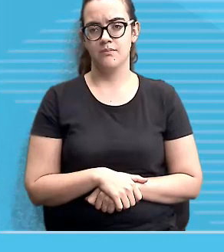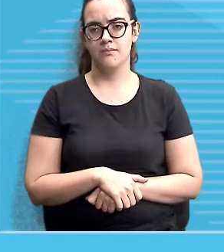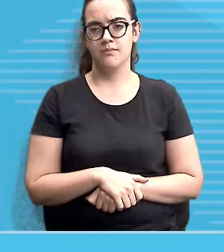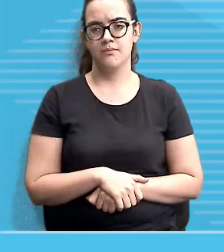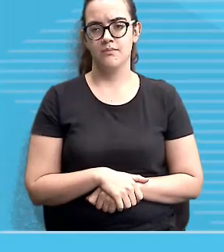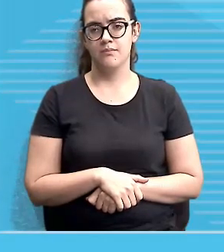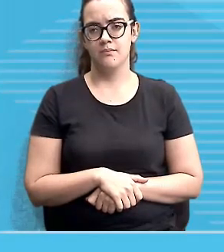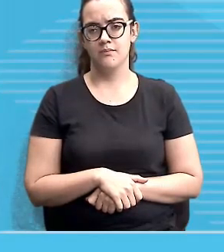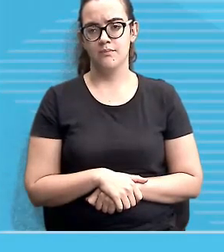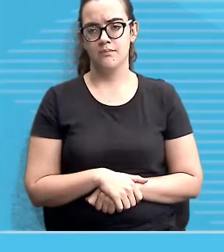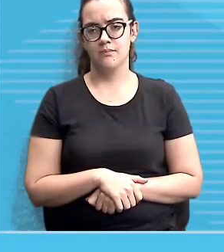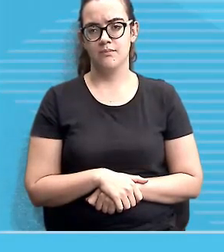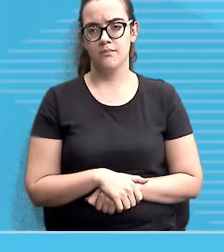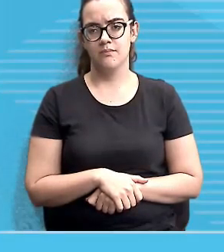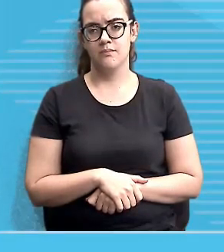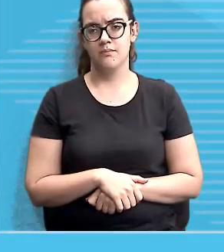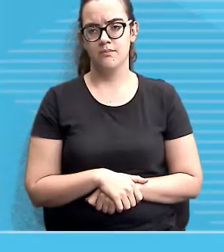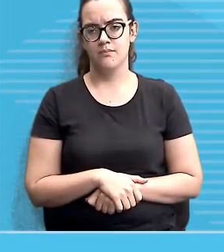e